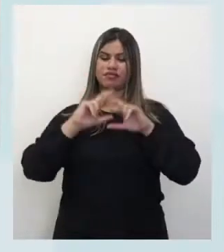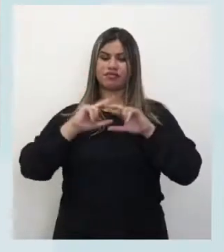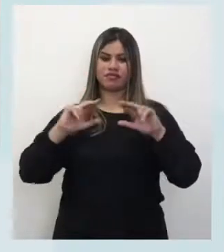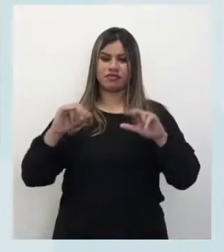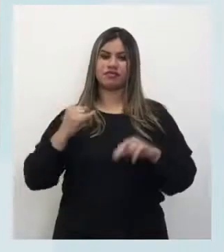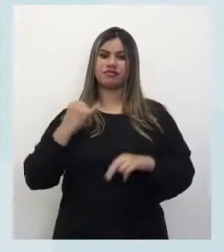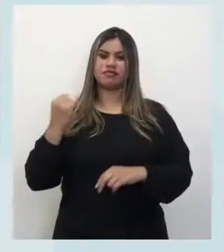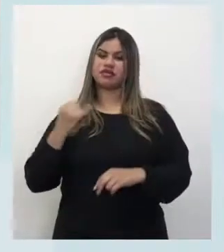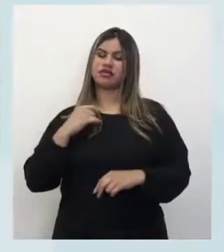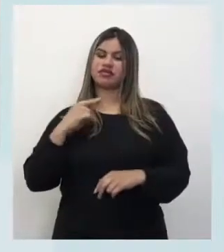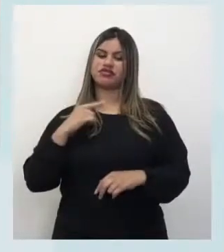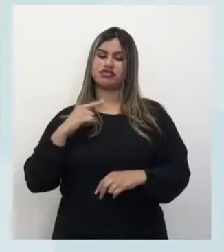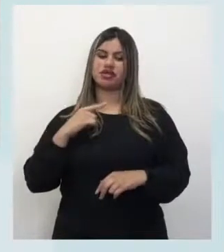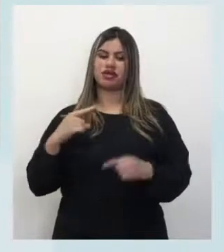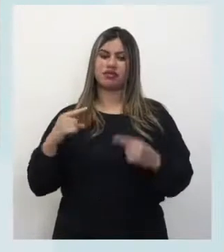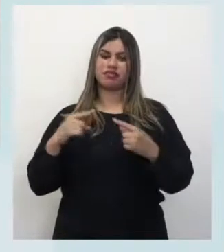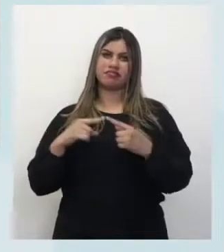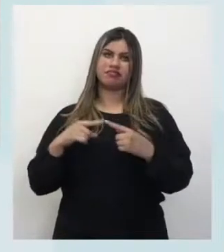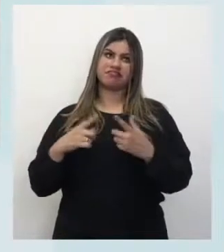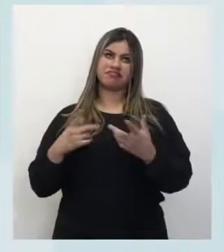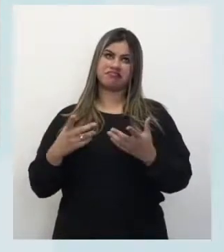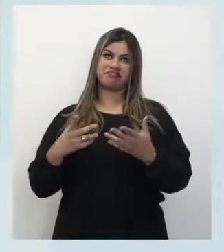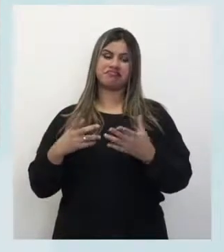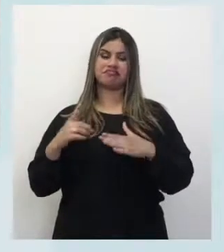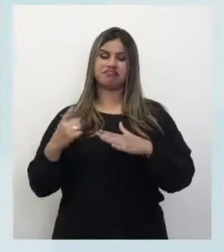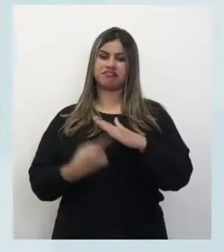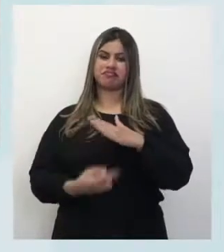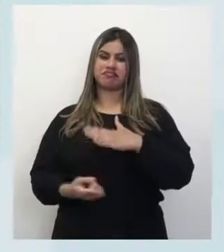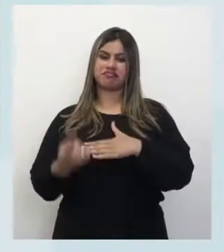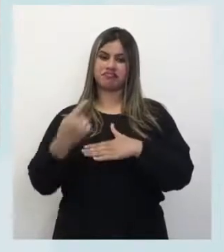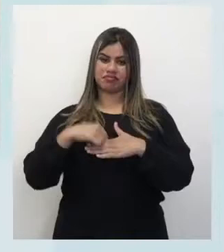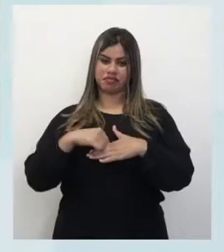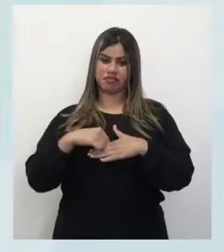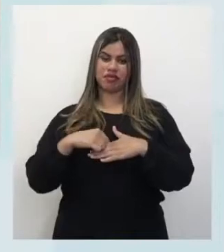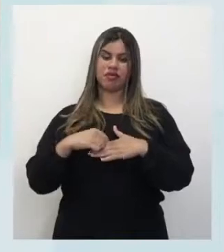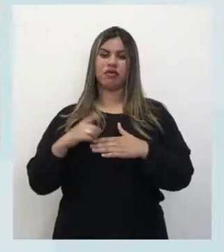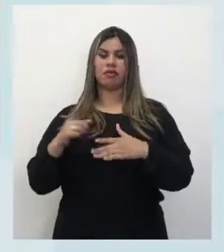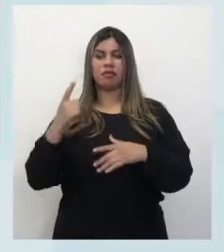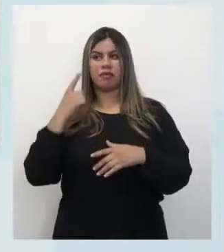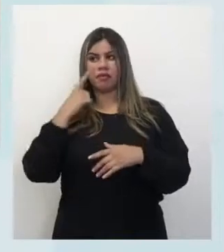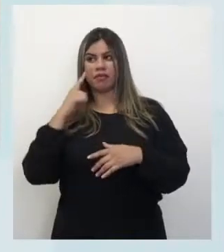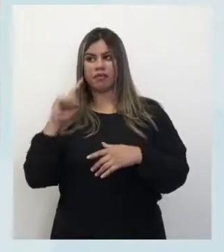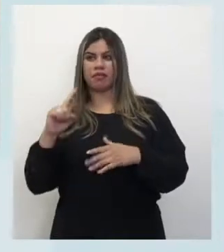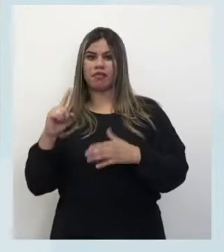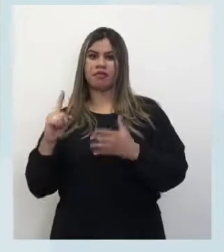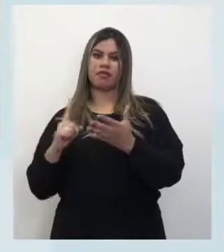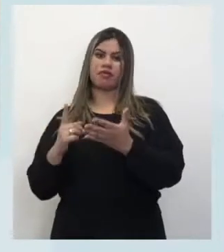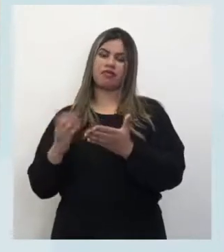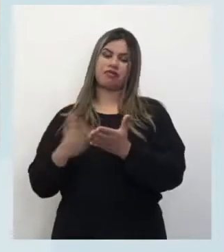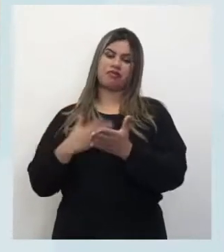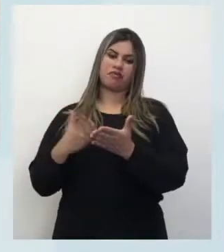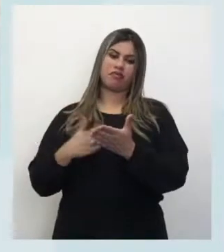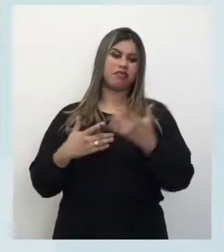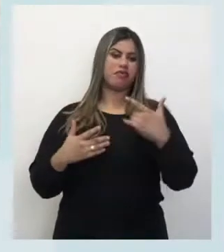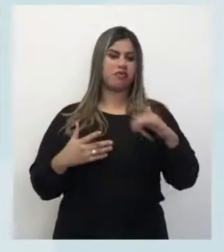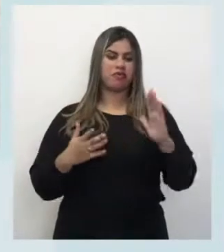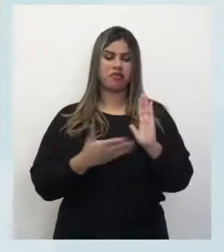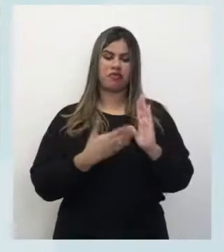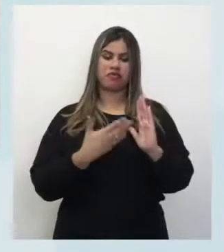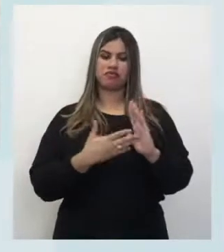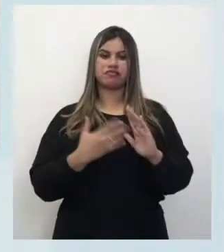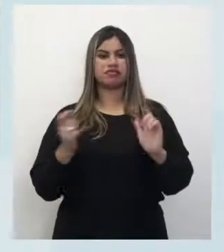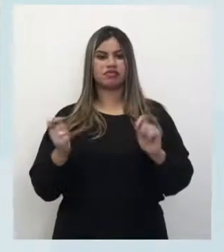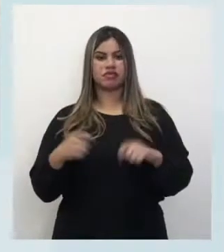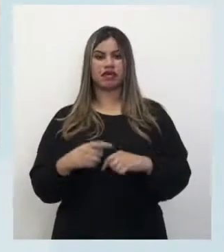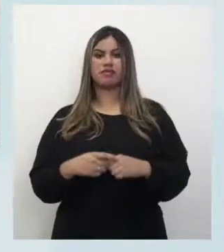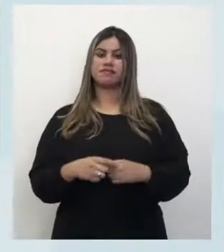sabe que esse destaque ele é subjetivo, né? Um pensador pode dar um destaque a uma obra, outro pensador pode dar destaque a outra. Mas eu selecionei